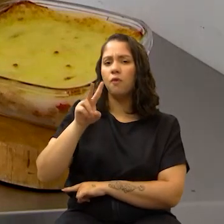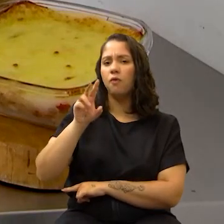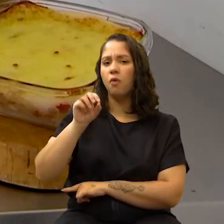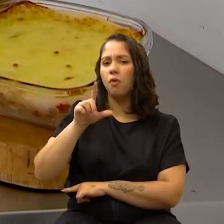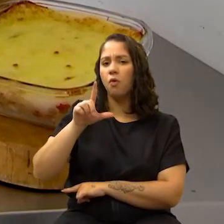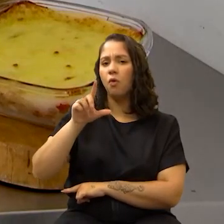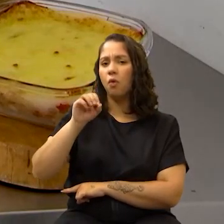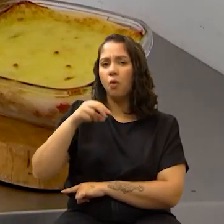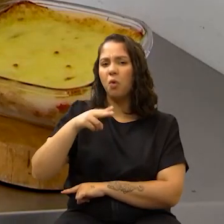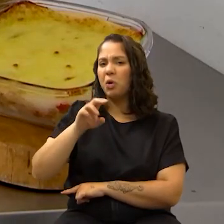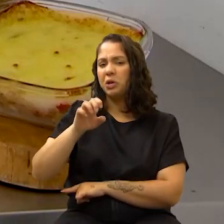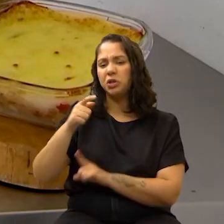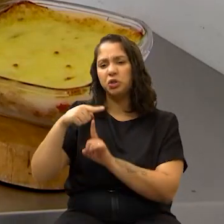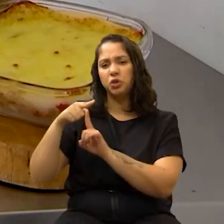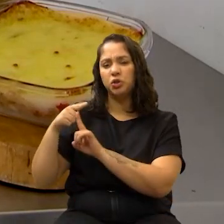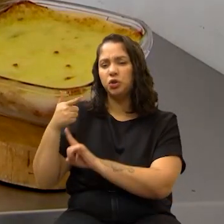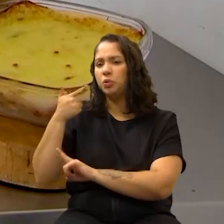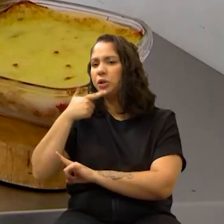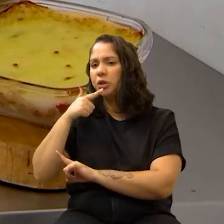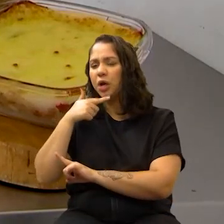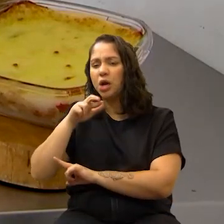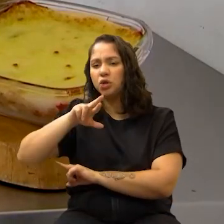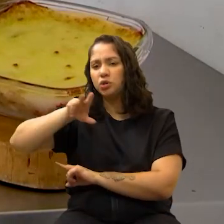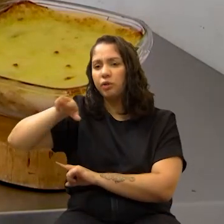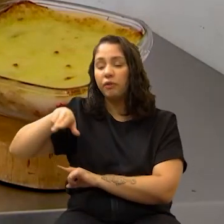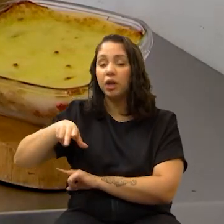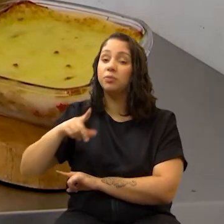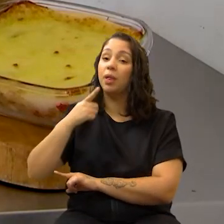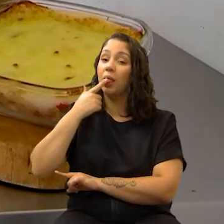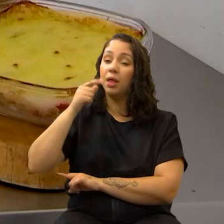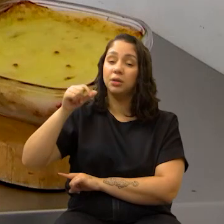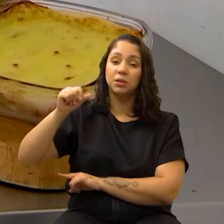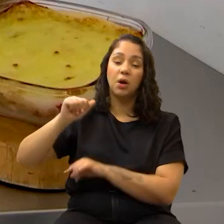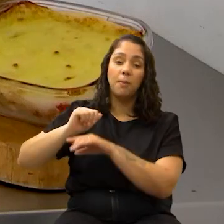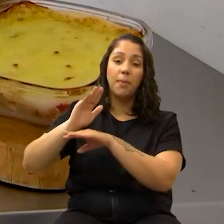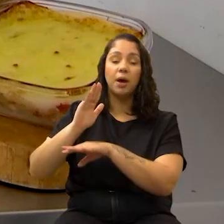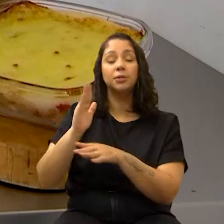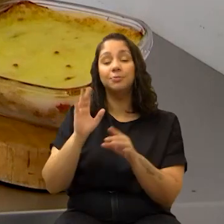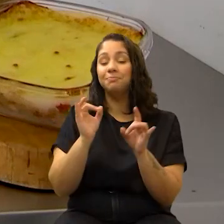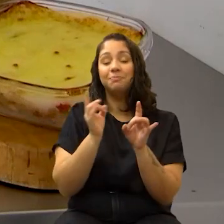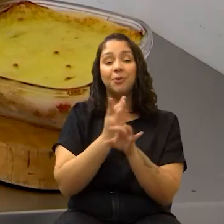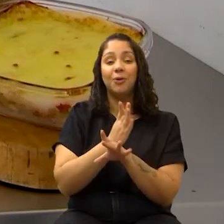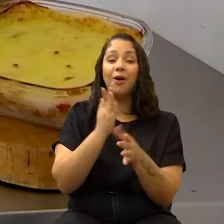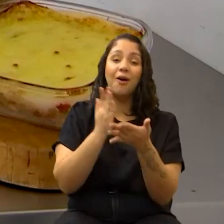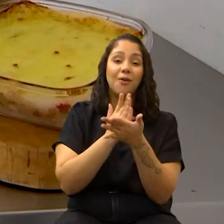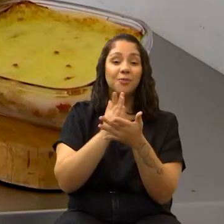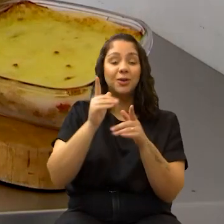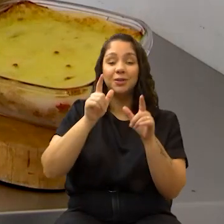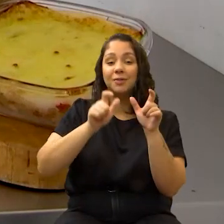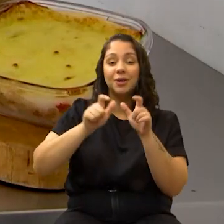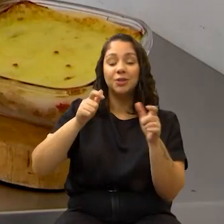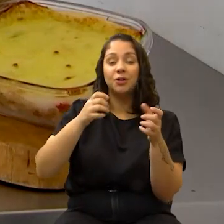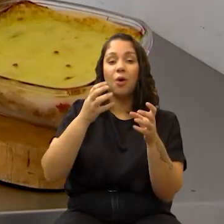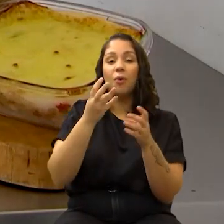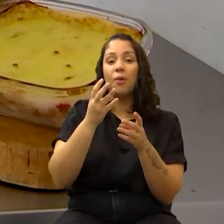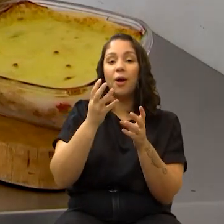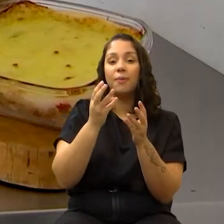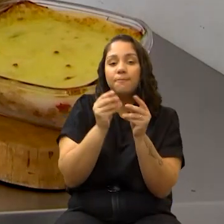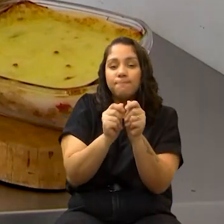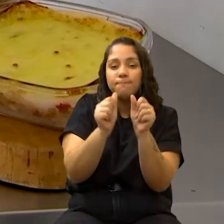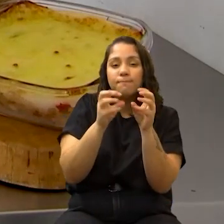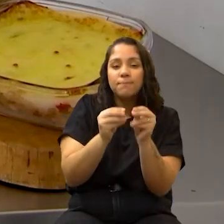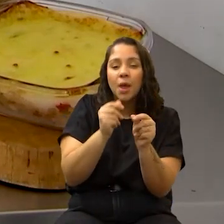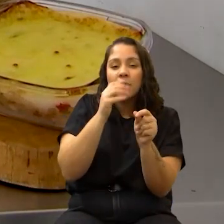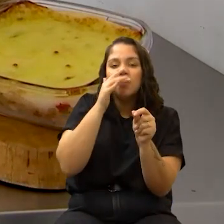do seu gosto mesmo. Tá prontinho aqui. É, algumas pessoas gostam de